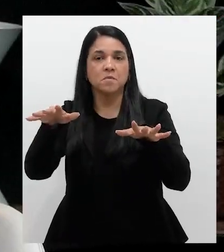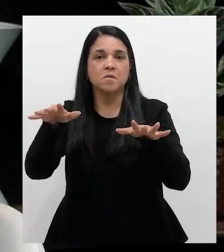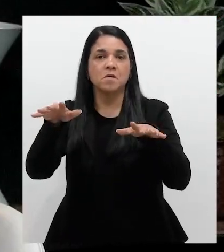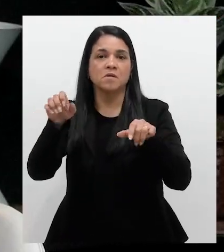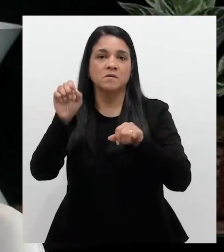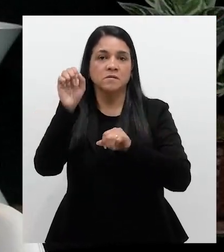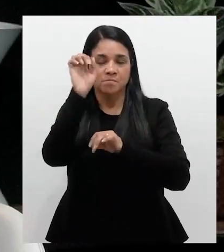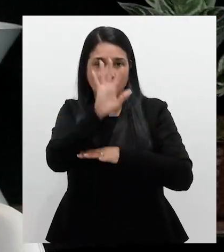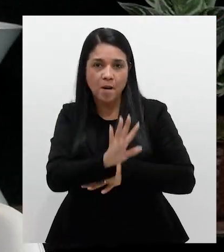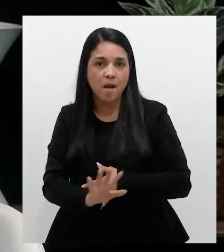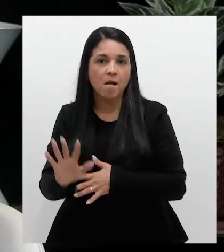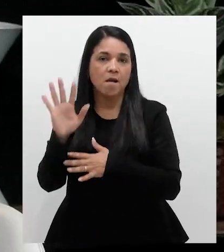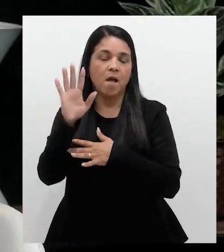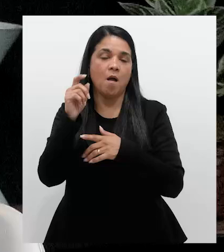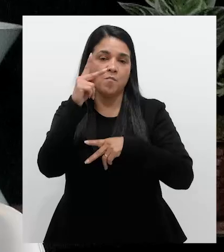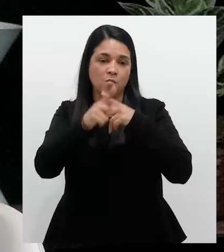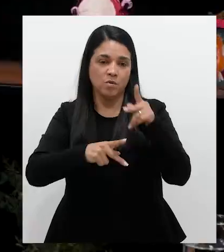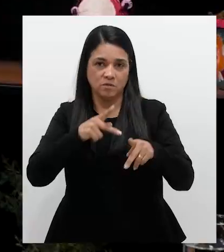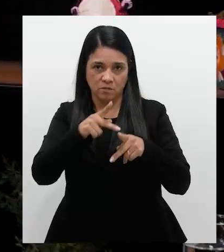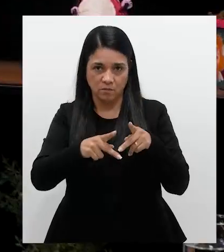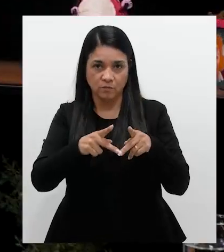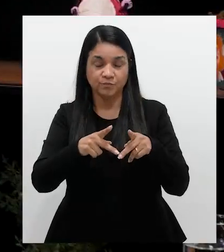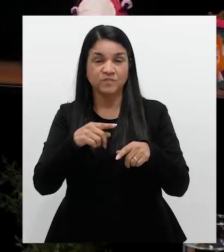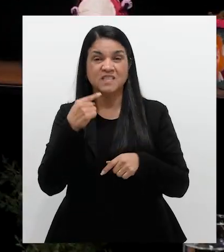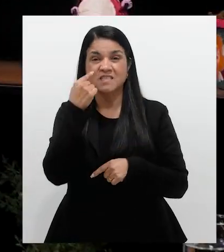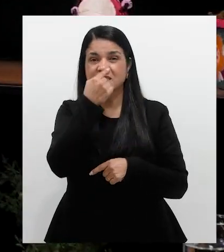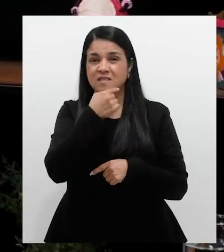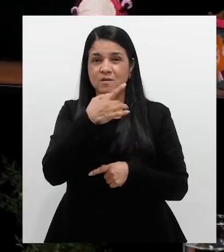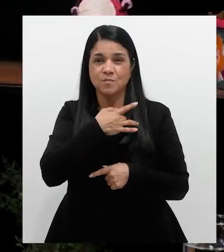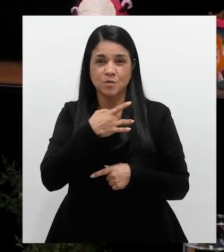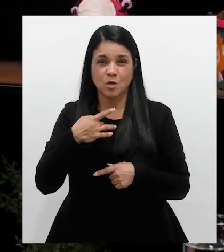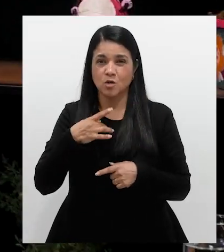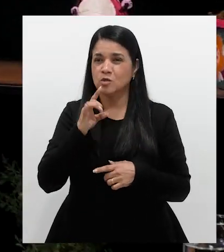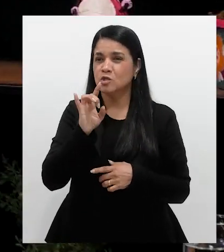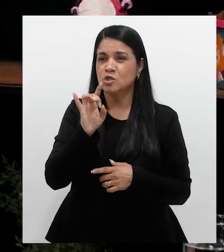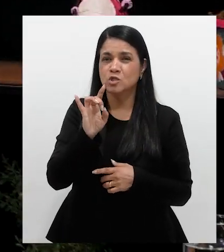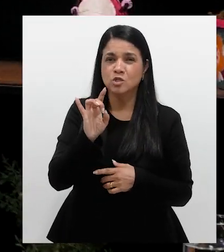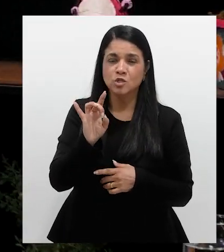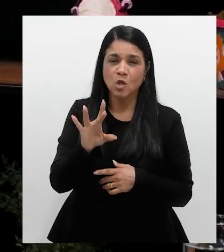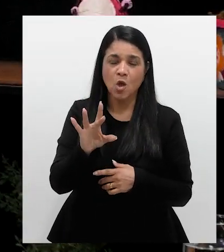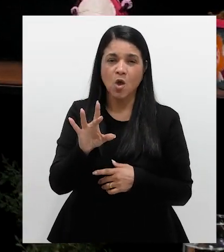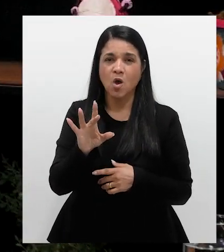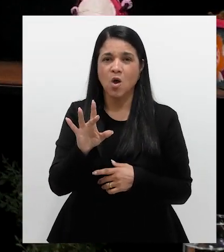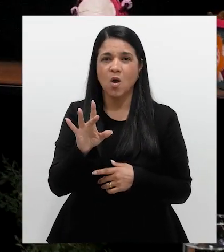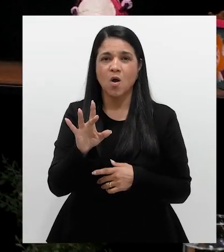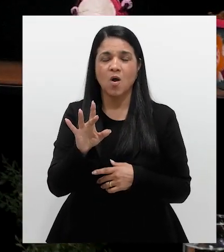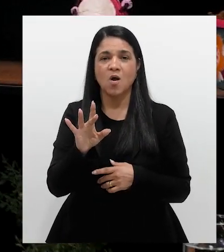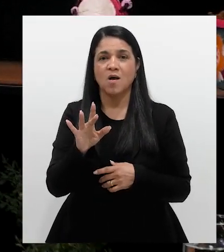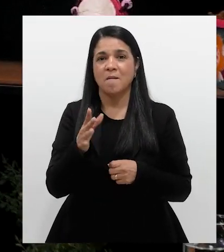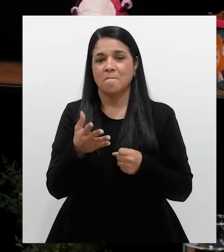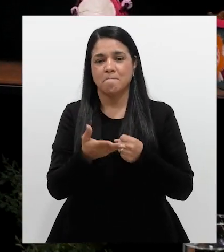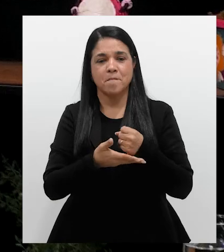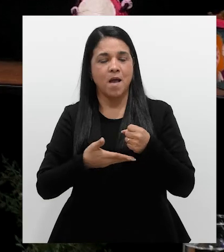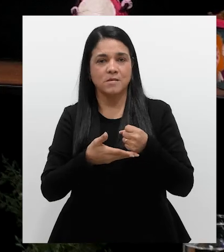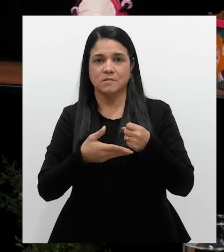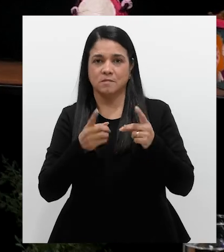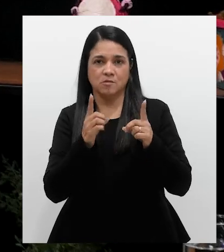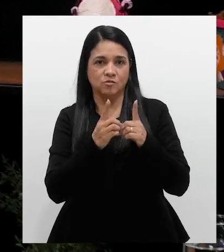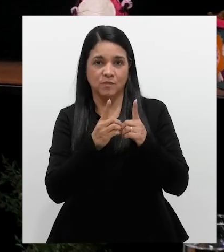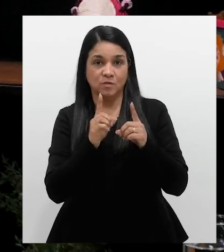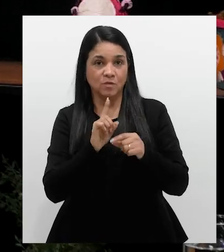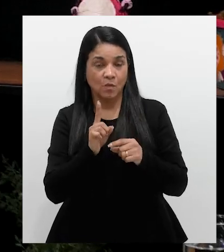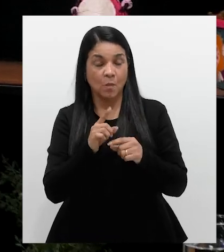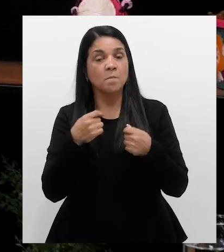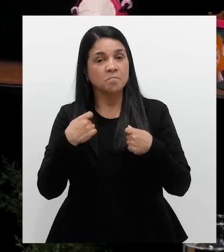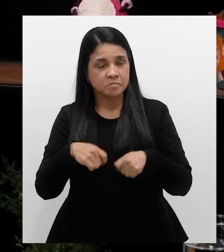uma amplitude e uma abordagem dessa população. A saúde bucal ela não deve ser apenas só na parte primária, né, de atendimento.